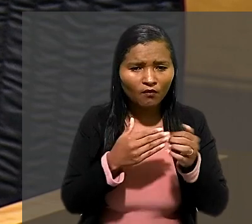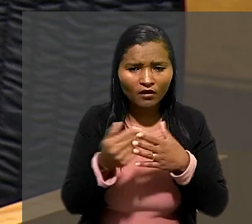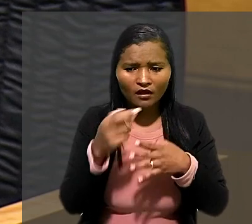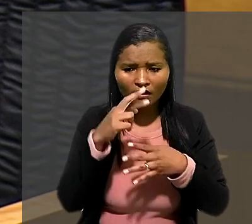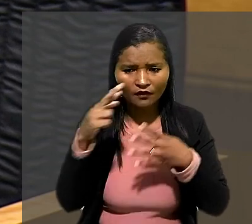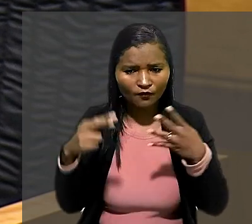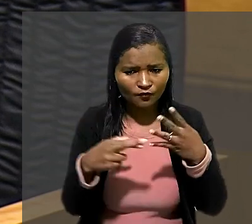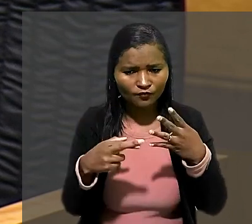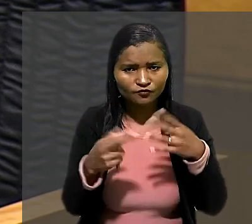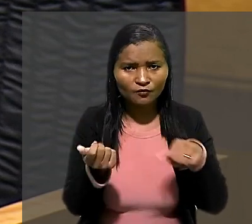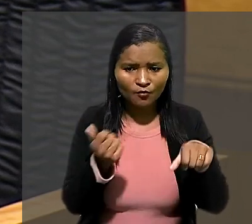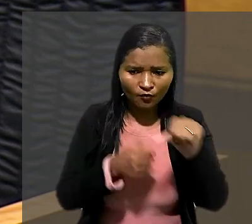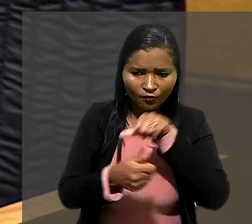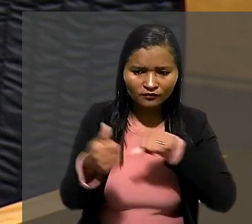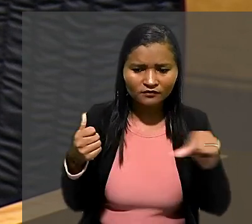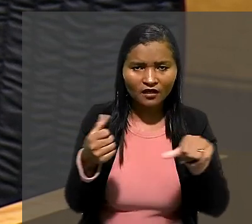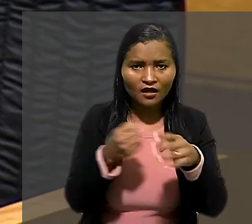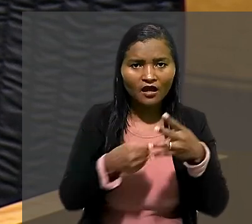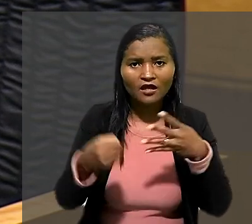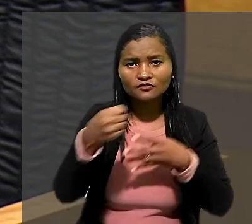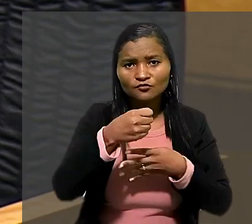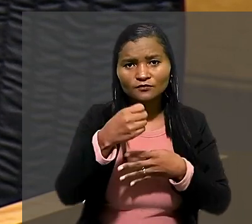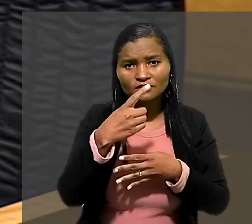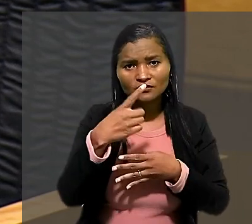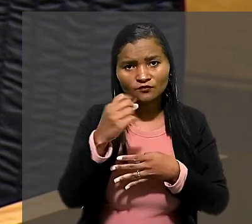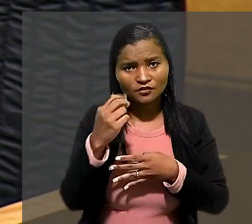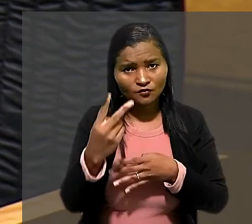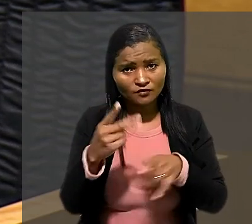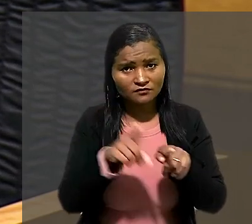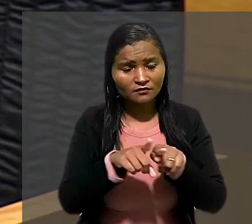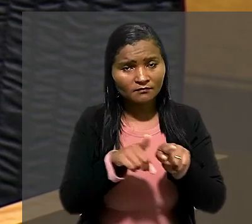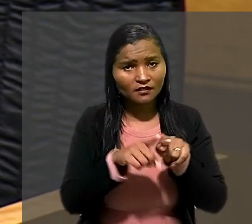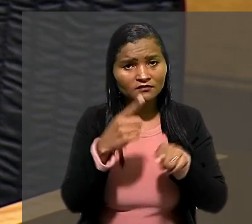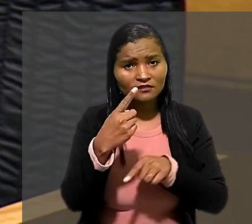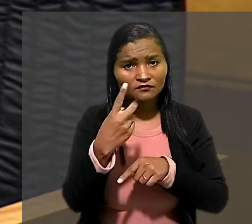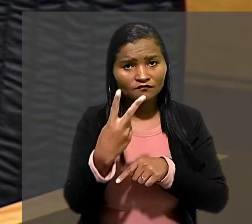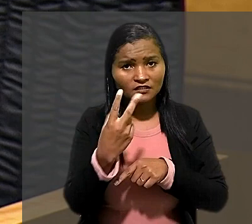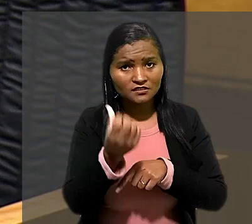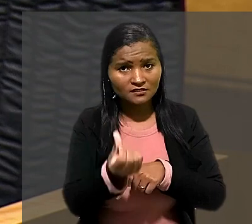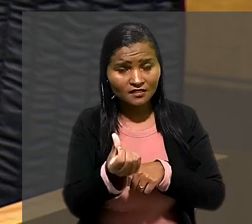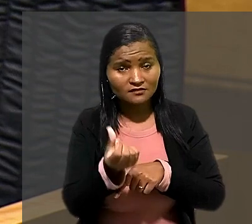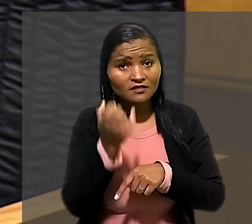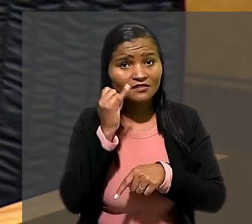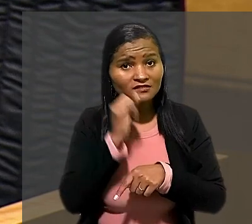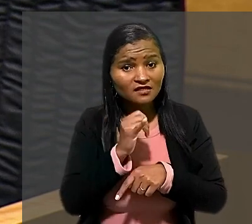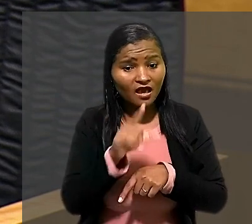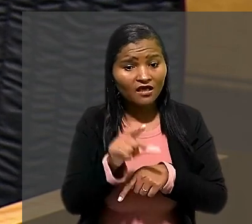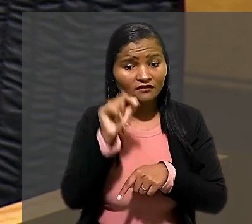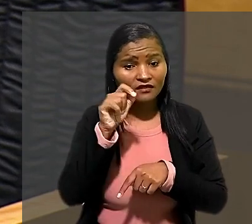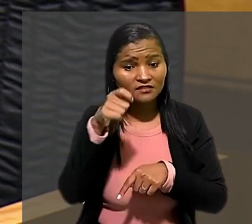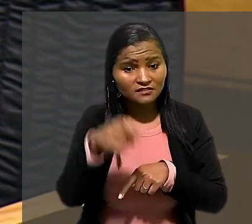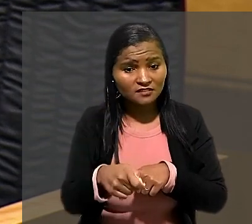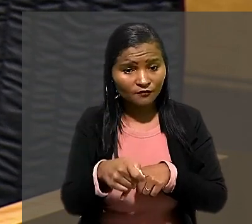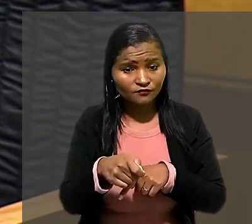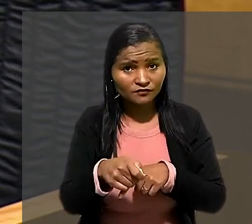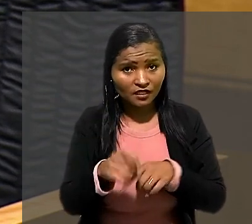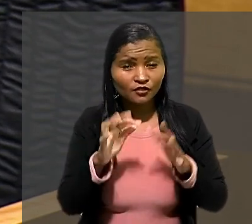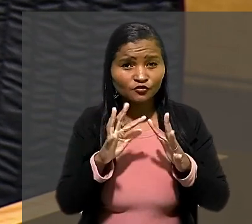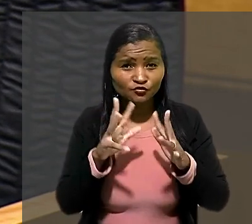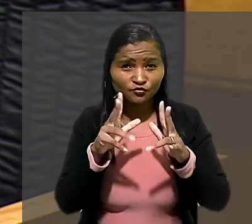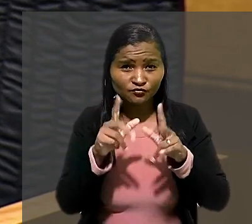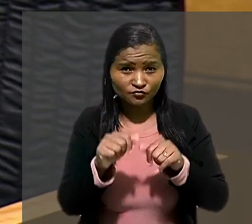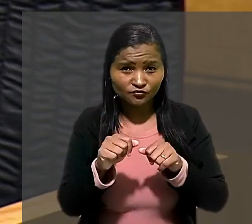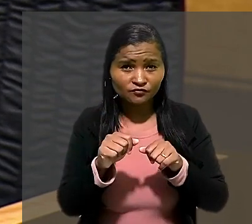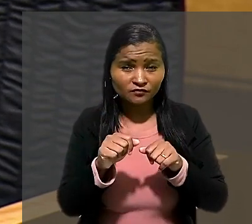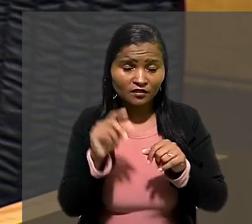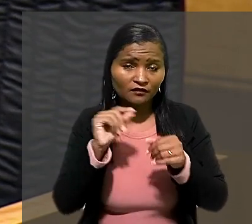qualquer recurso por contrariedade à súmula 102 e à súmula 126 se a decisão de turma